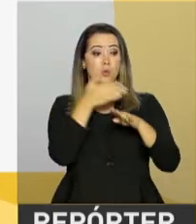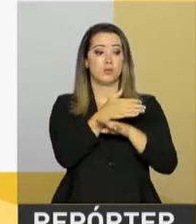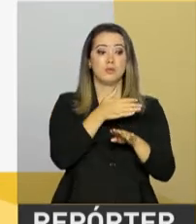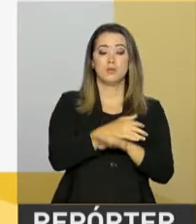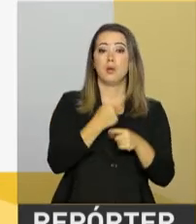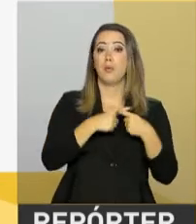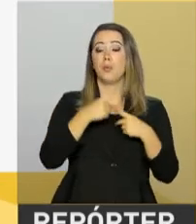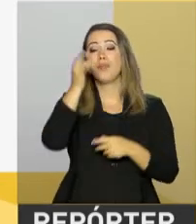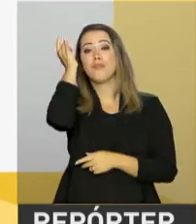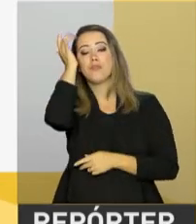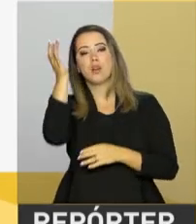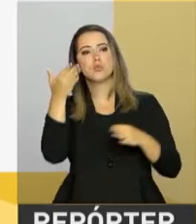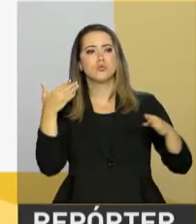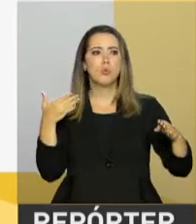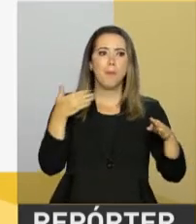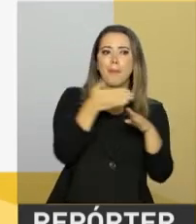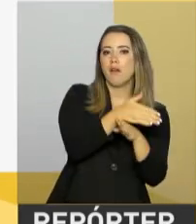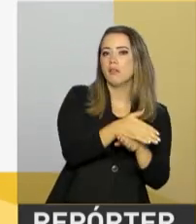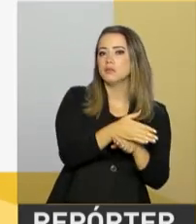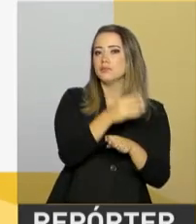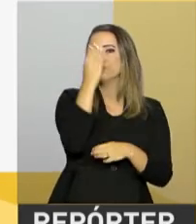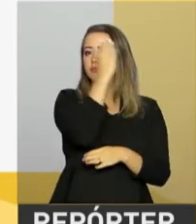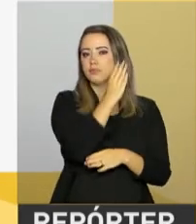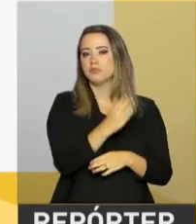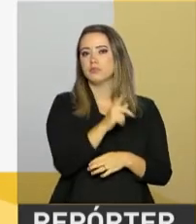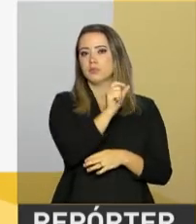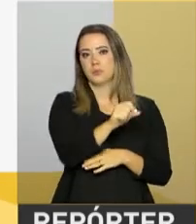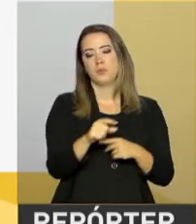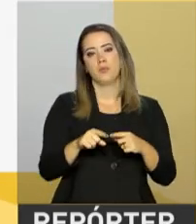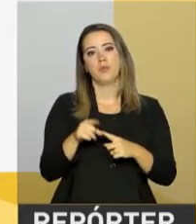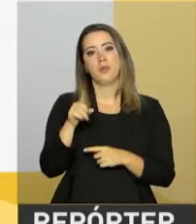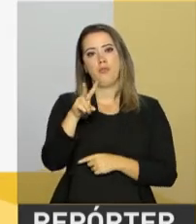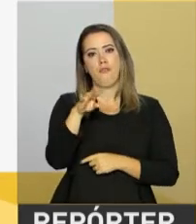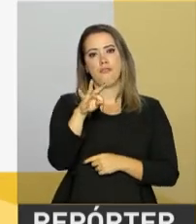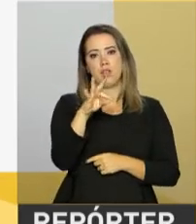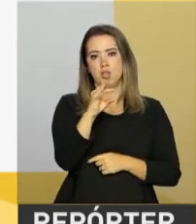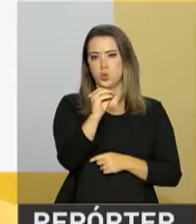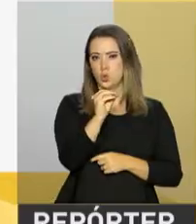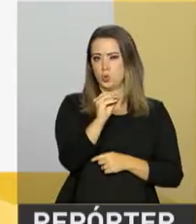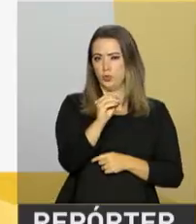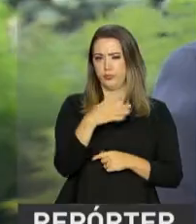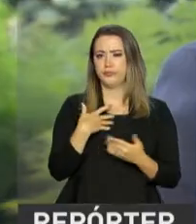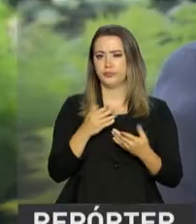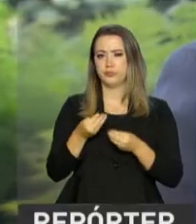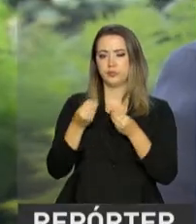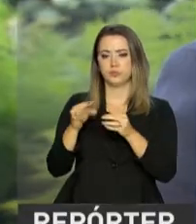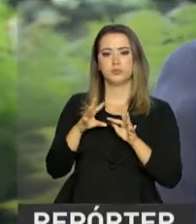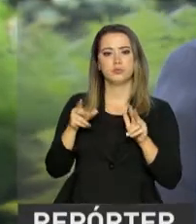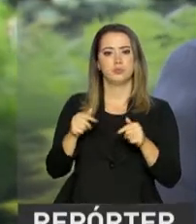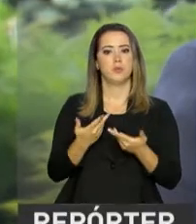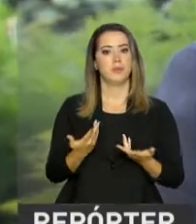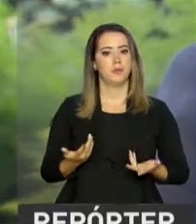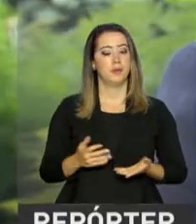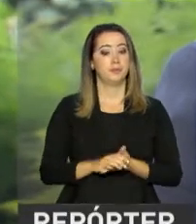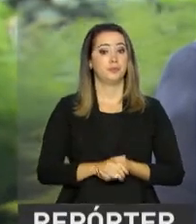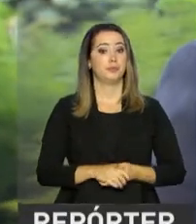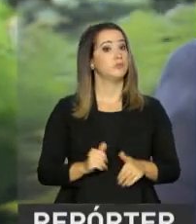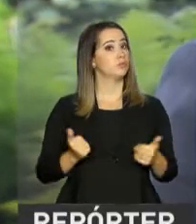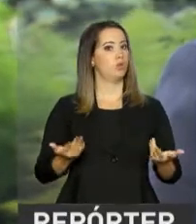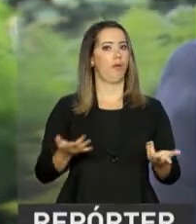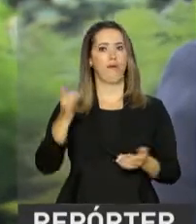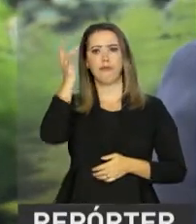pela facilidade que esse bicho eletrônico da aratu outros com essa facilidade